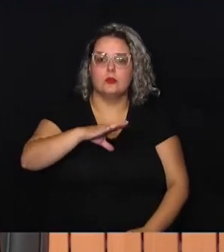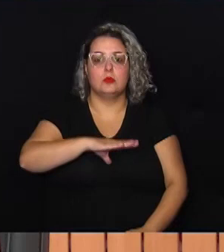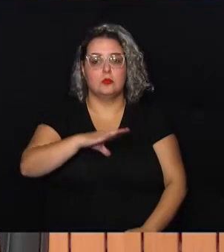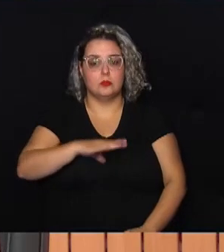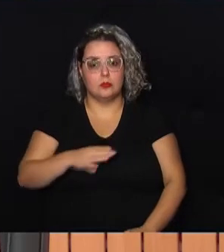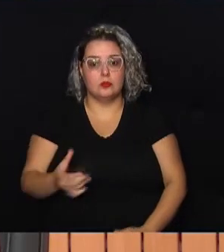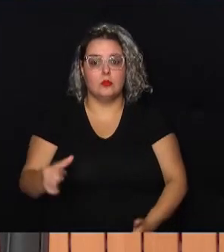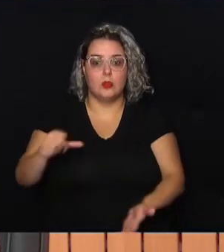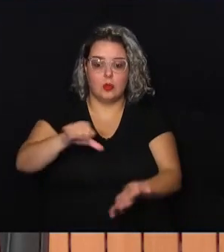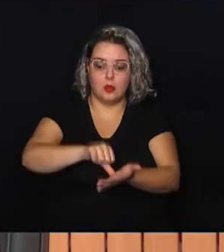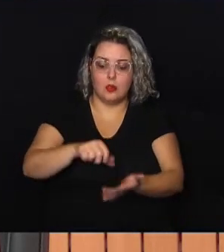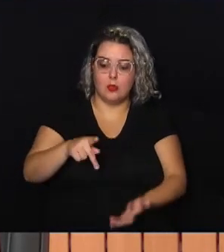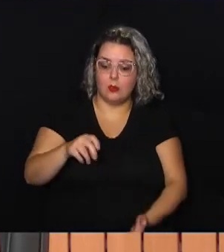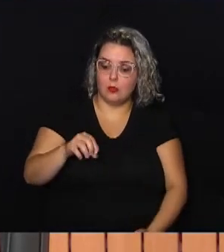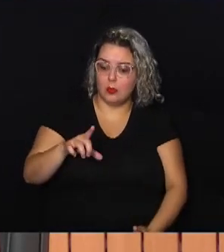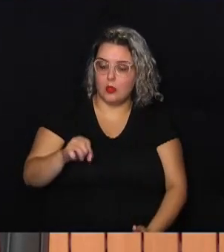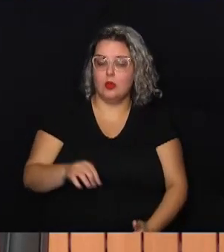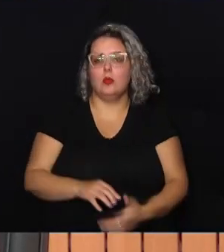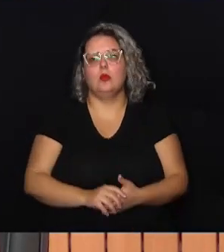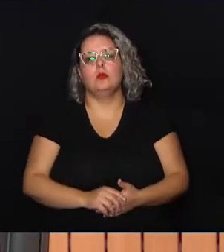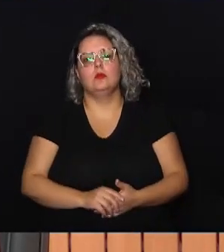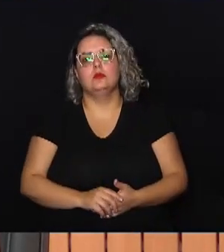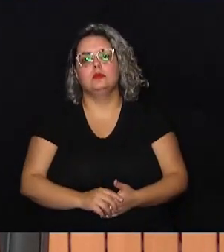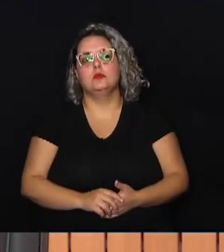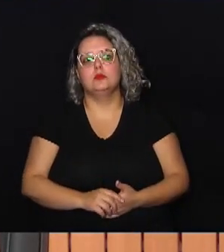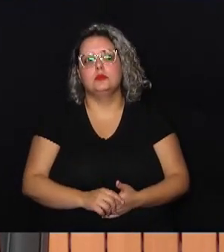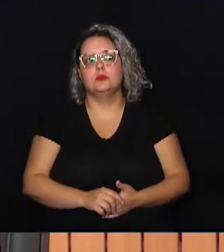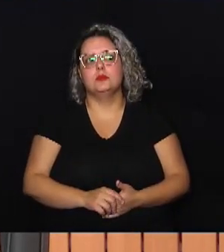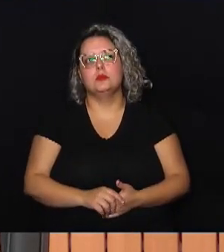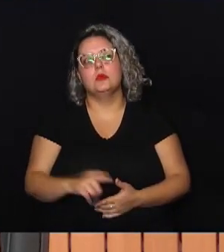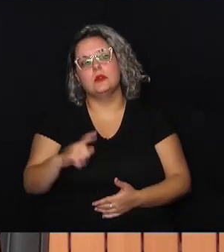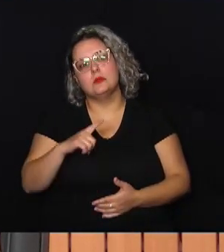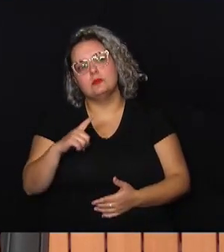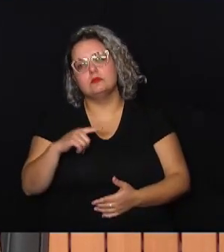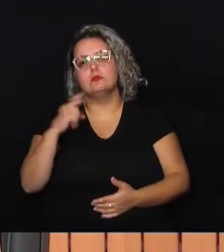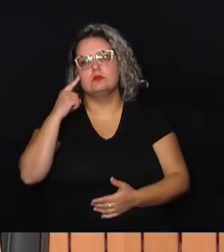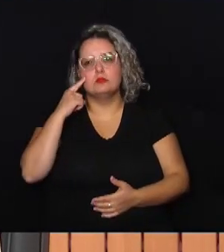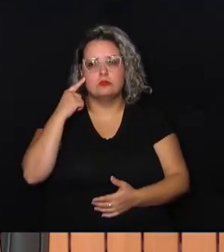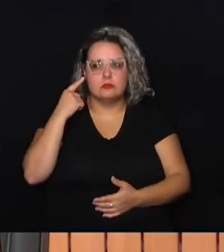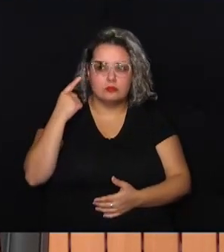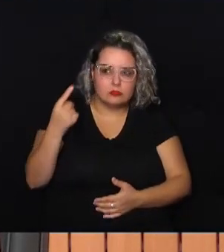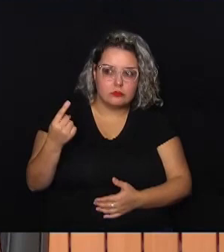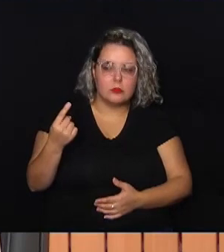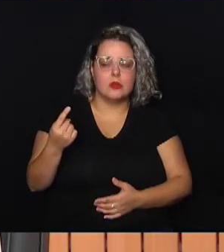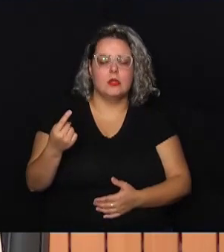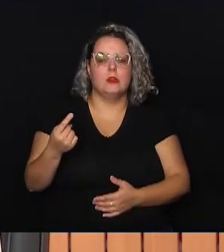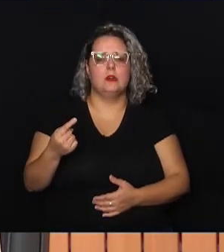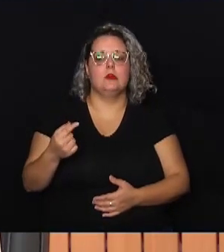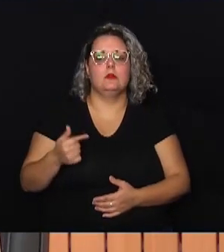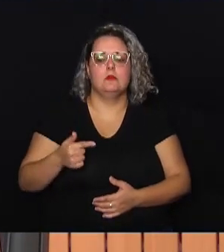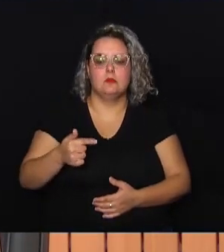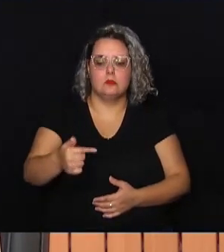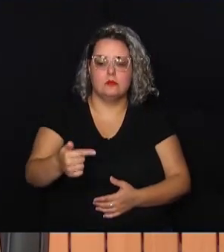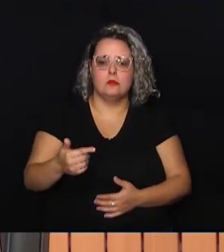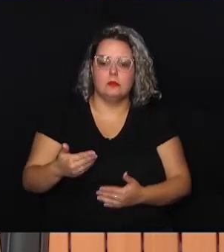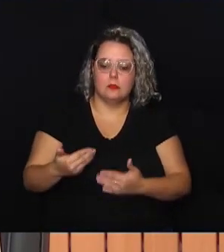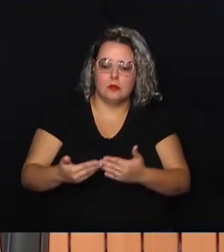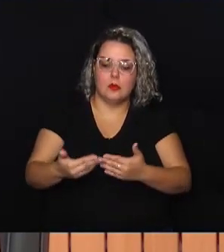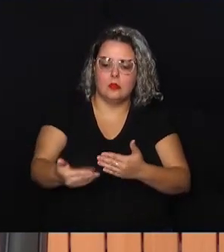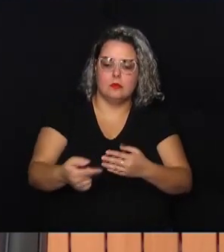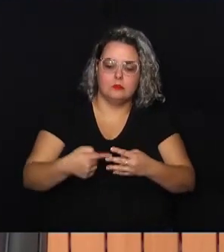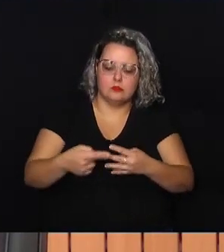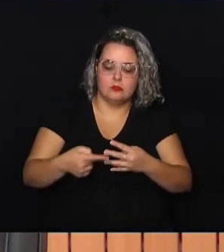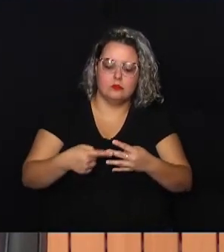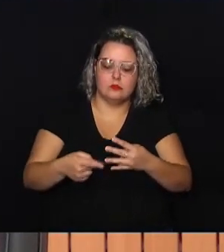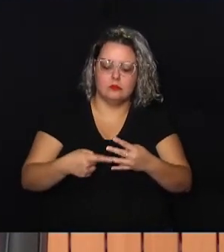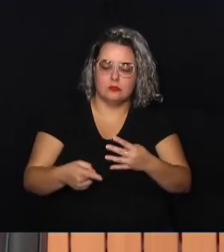polo. De qualquer maneira, eu tenho a impressão que nessas próximas semanas a crise da neonatologia vai